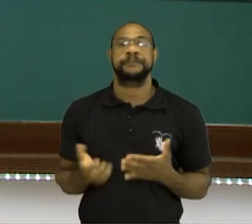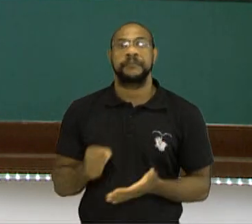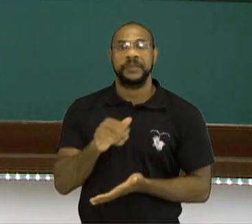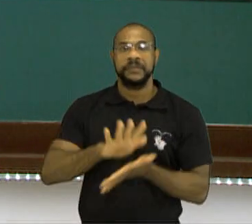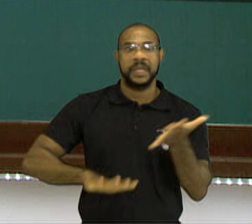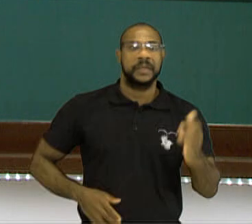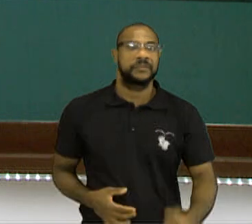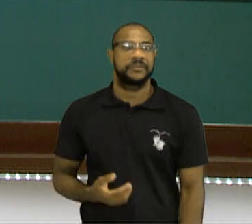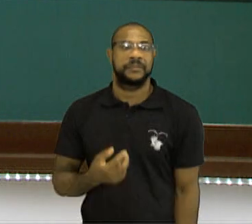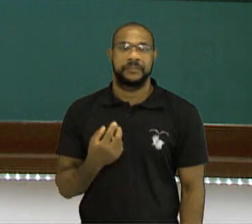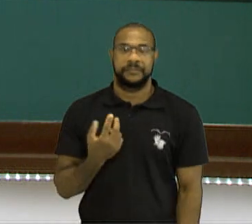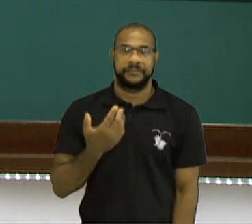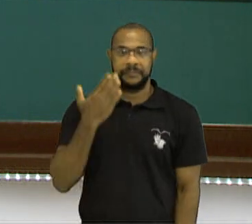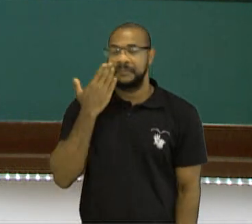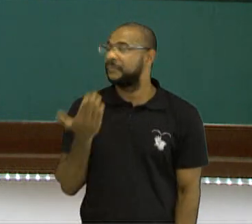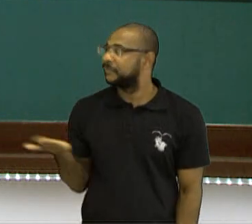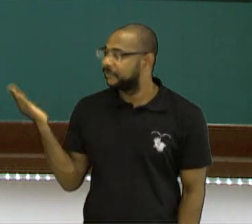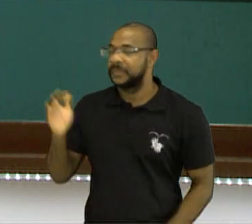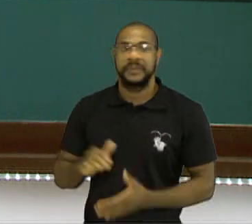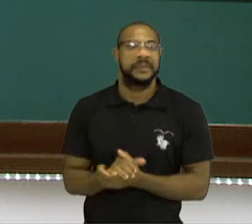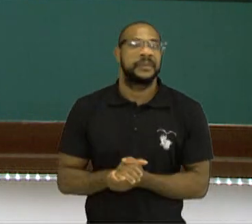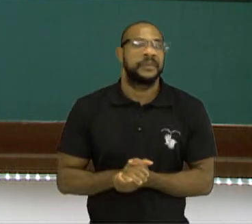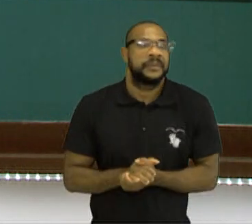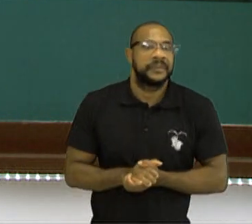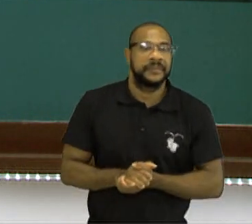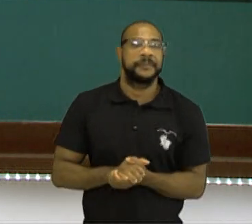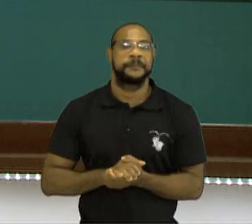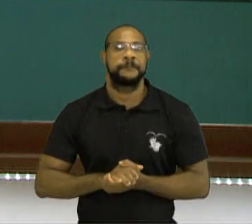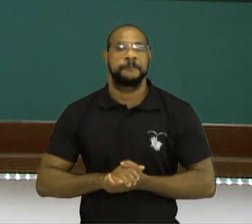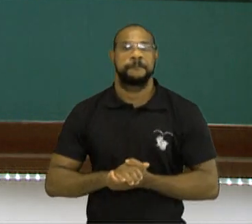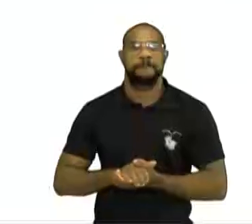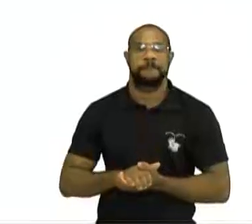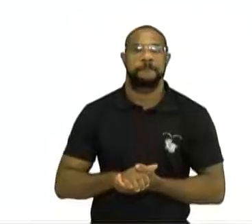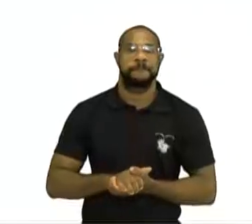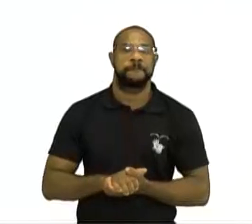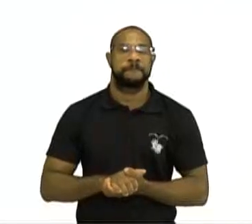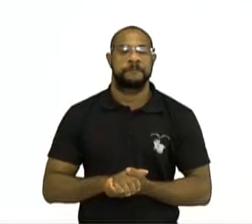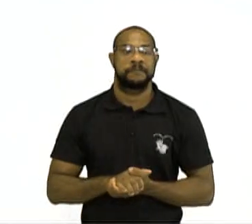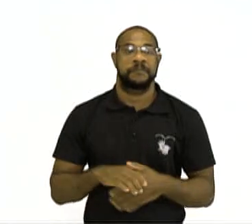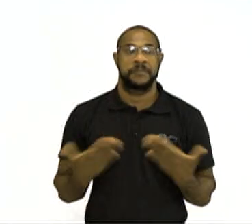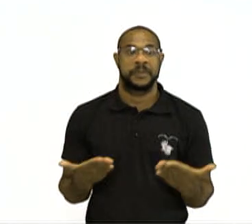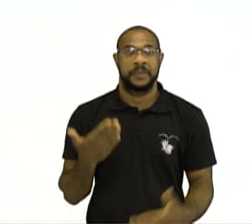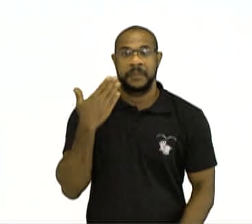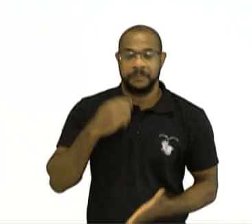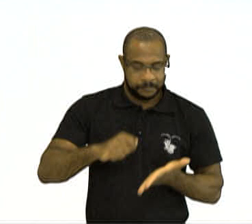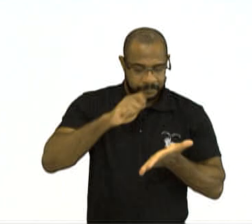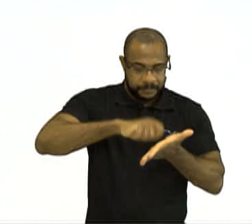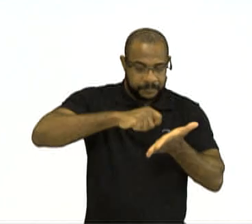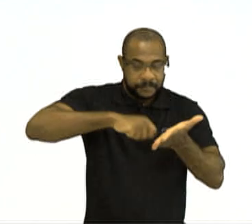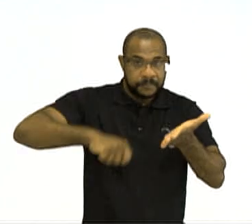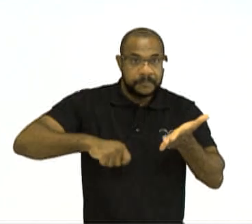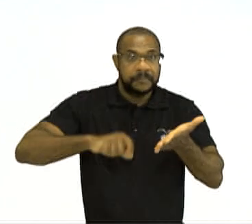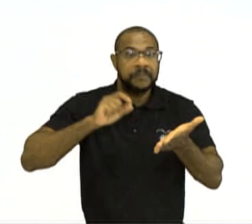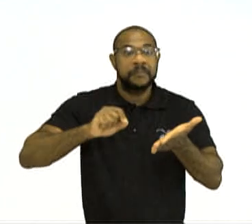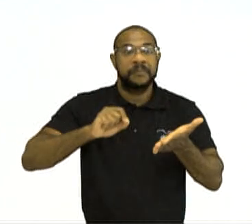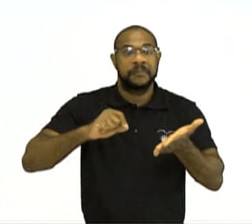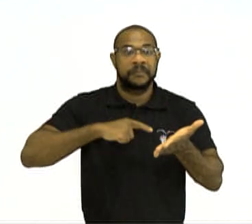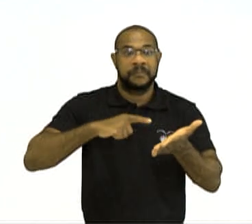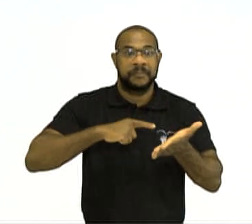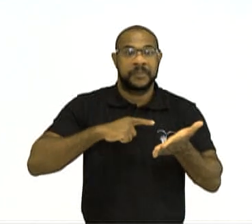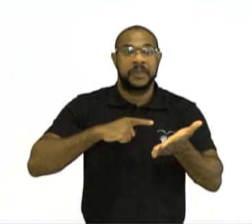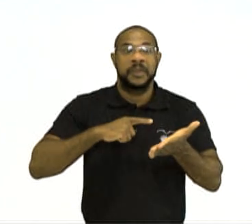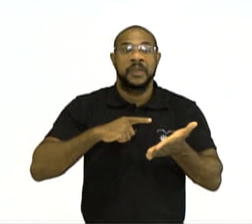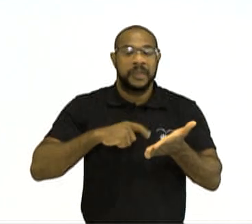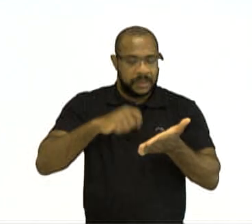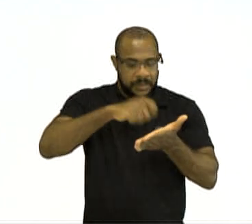Atividade 1. Olha só, você já fez um quiz, agora a gente vai para uma atividade. Para a escrita, considere até que ponto